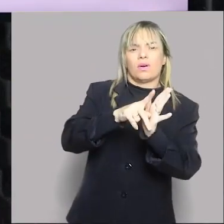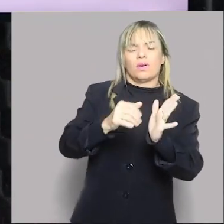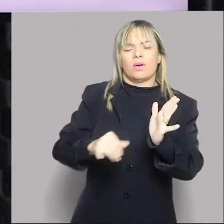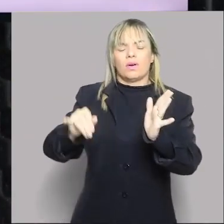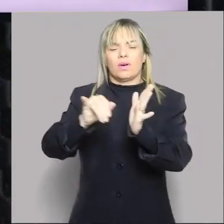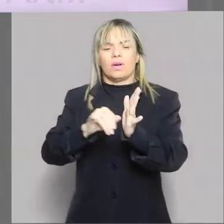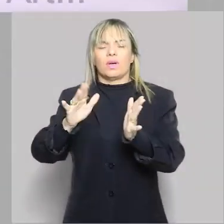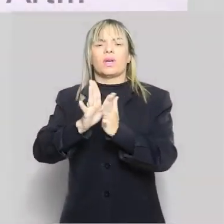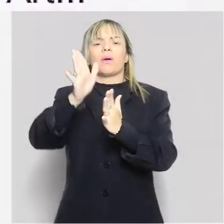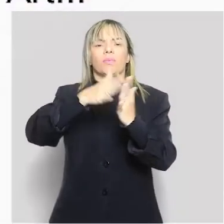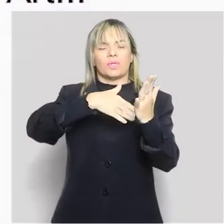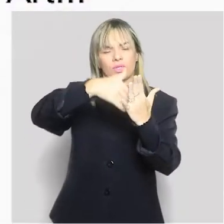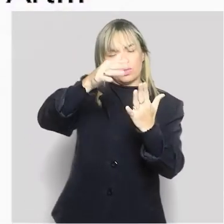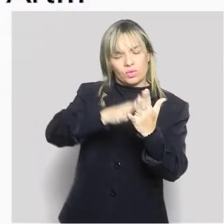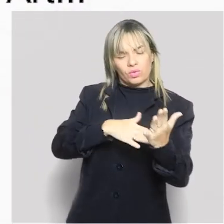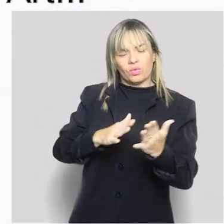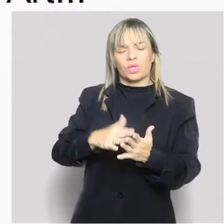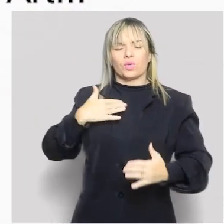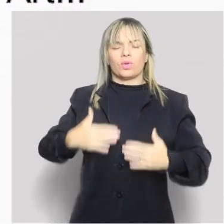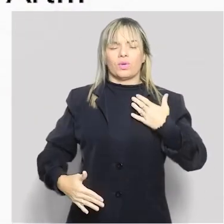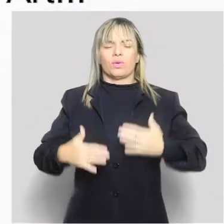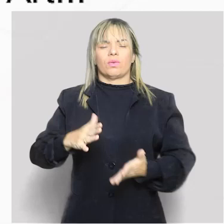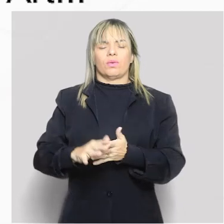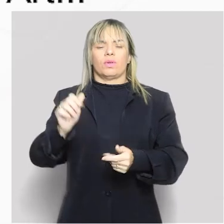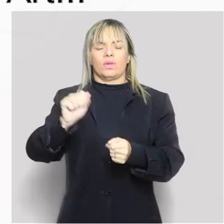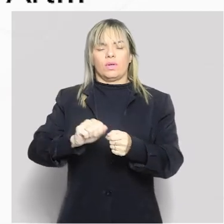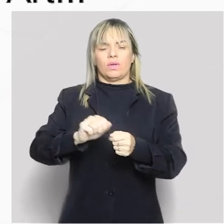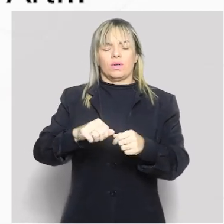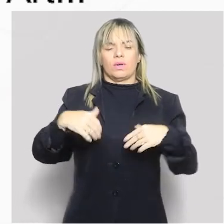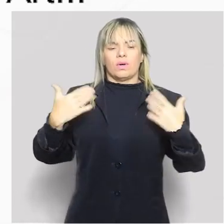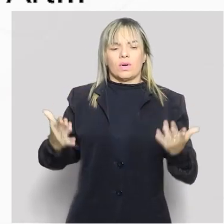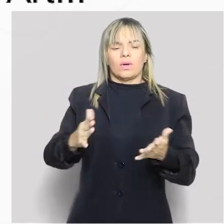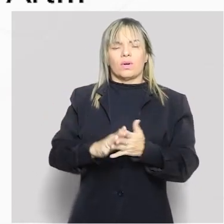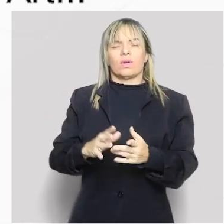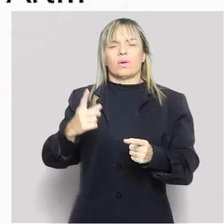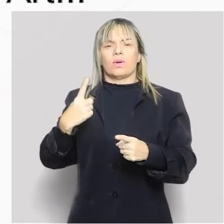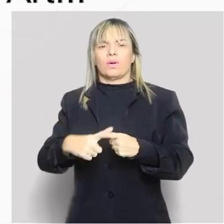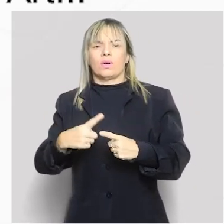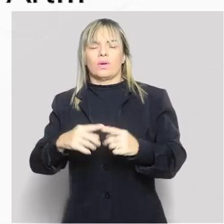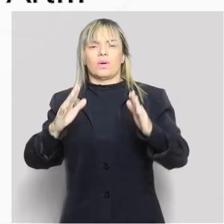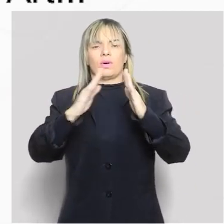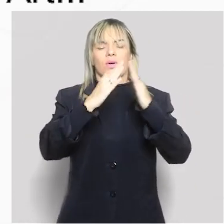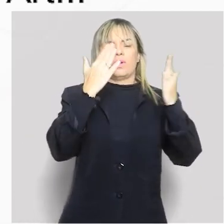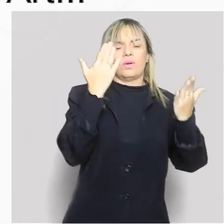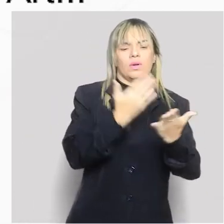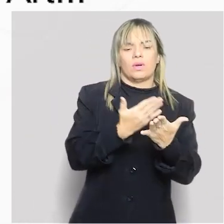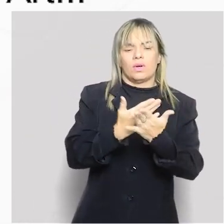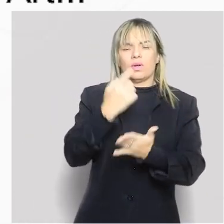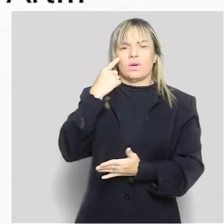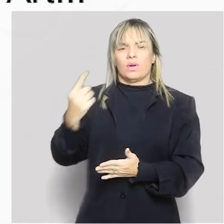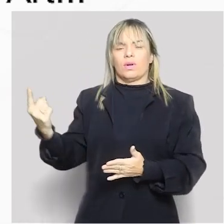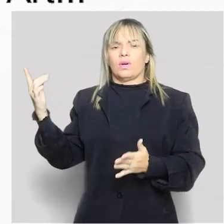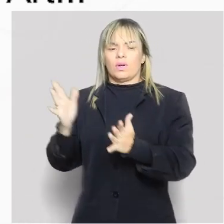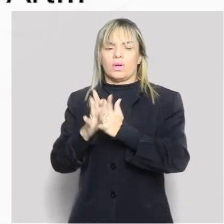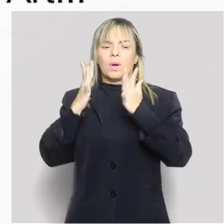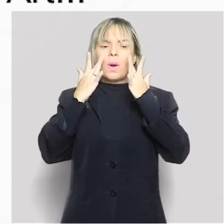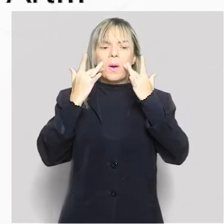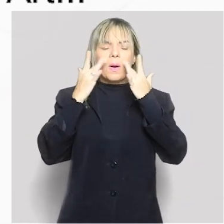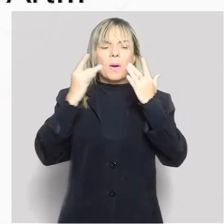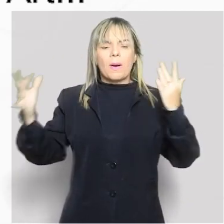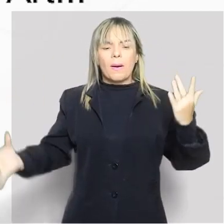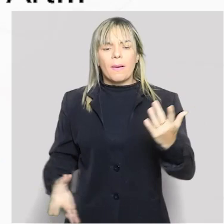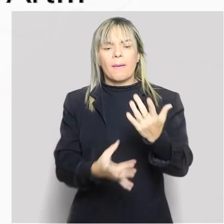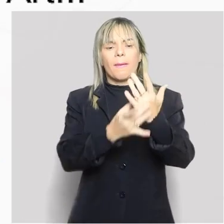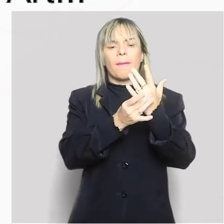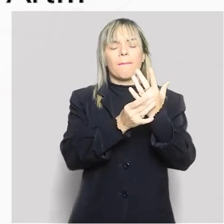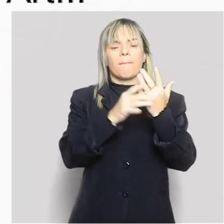parte desse processo. Por causa disso, você vai tendo as escolas artísticas ao longo desse período. O realismo,